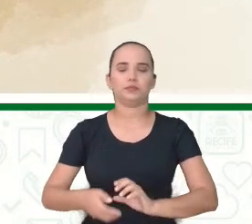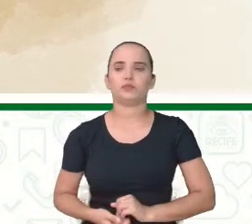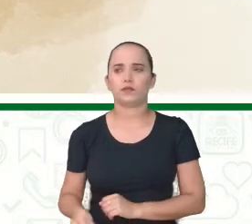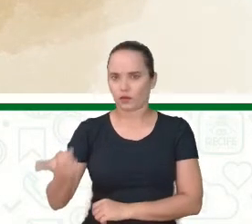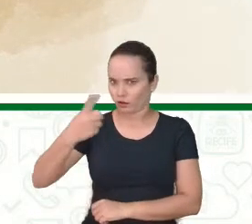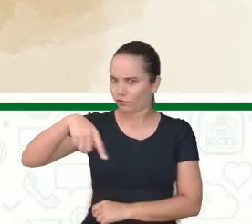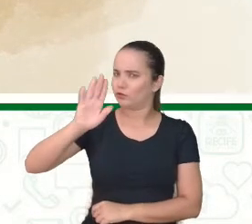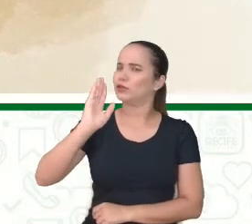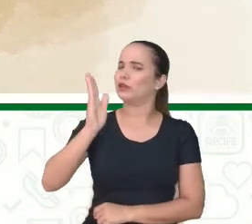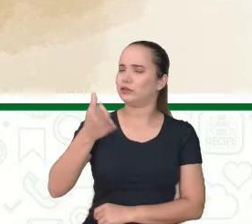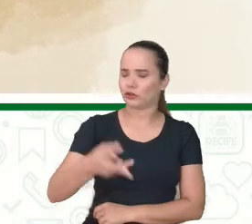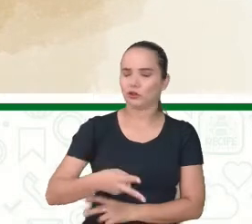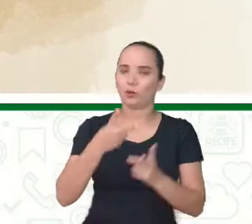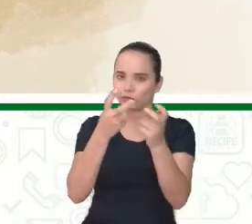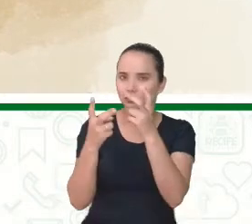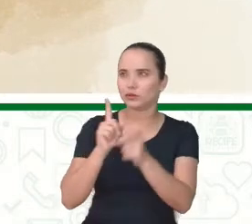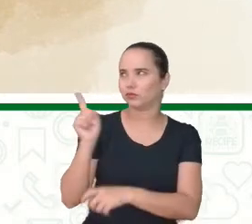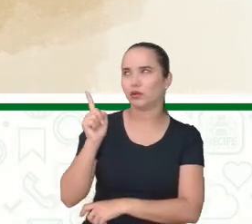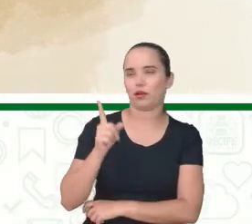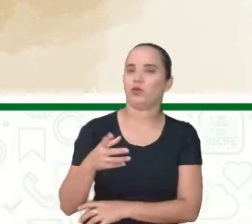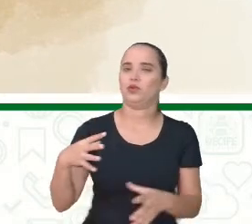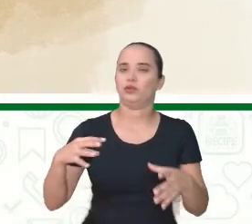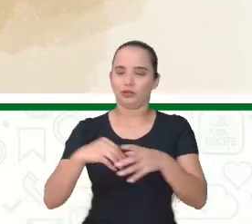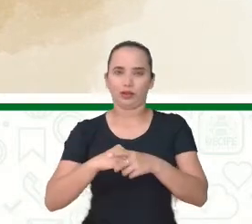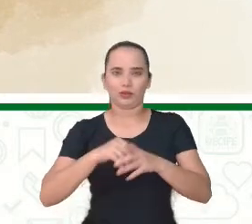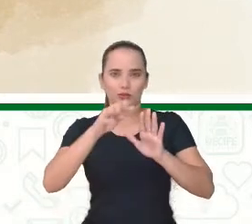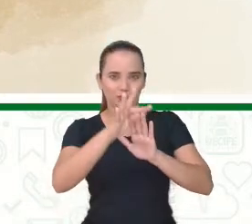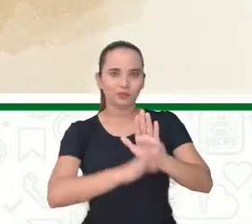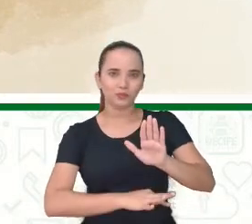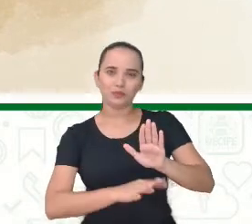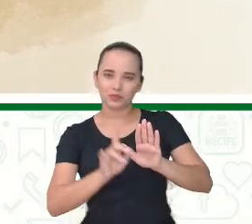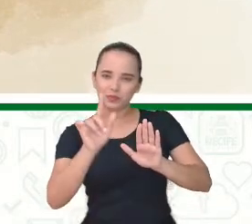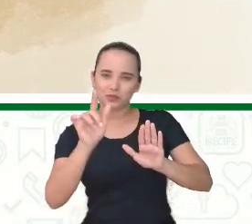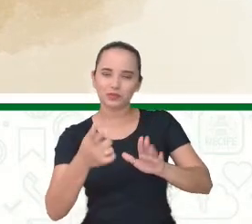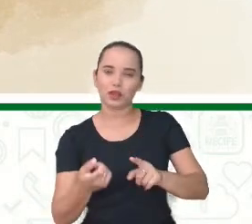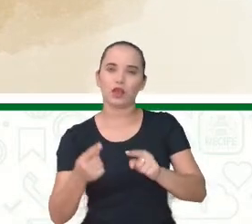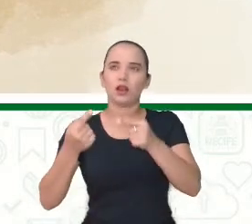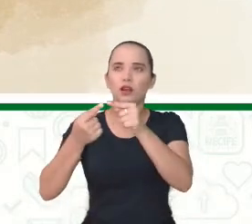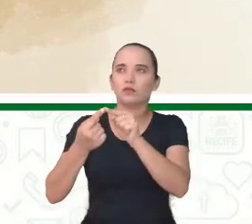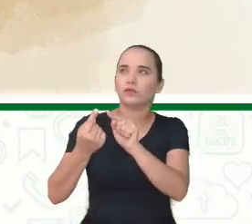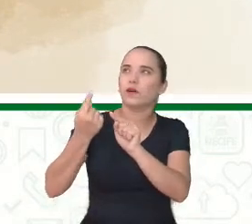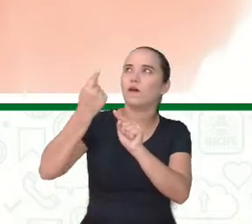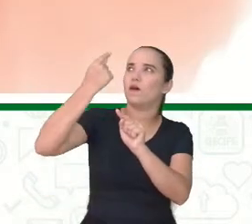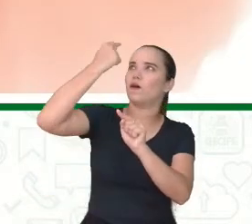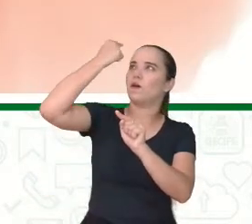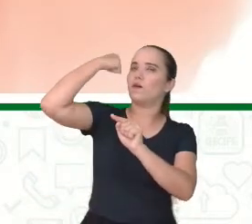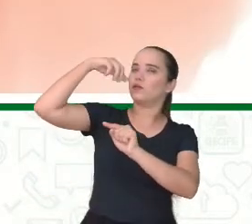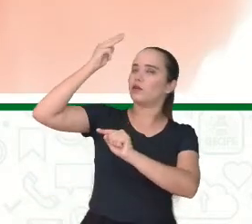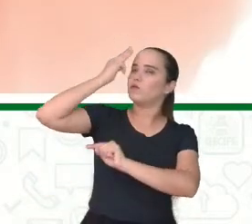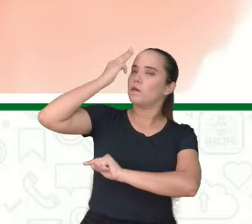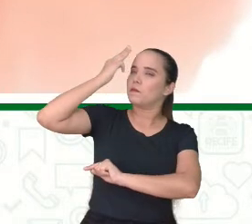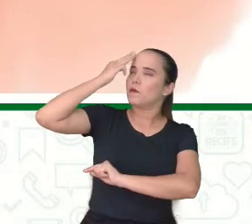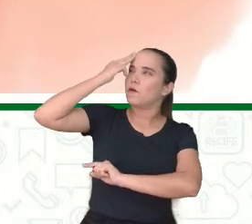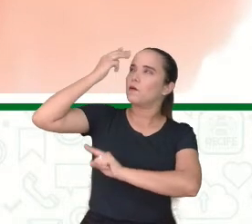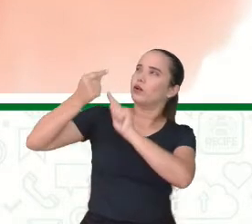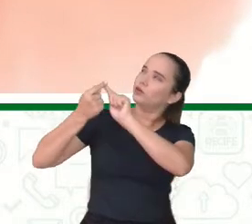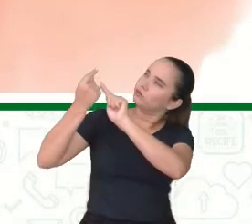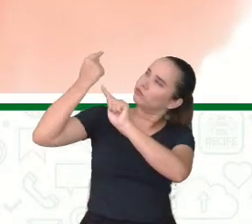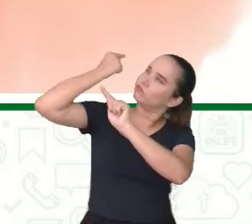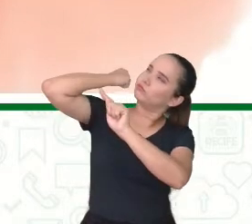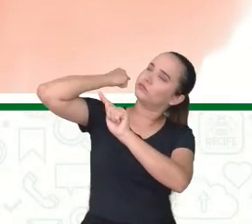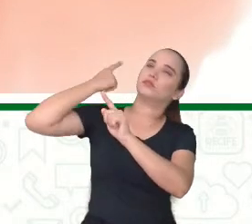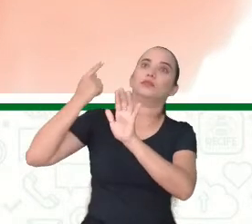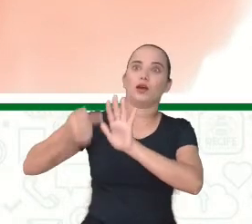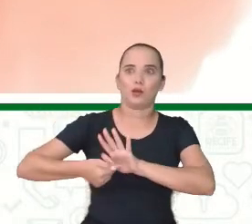Vocês viram isso nessa fala, não é? Ele rememora, ele traz situações, aí vai aparecer aqui,